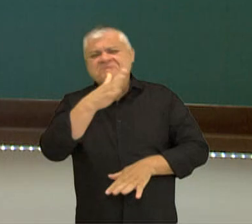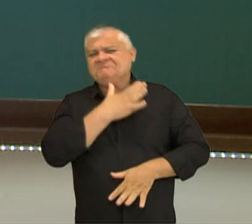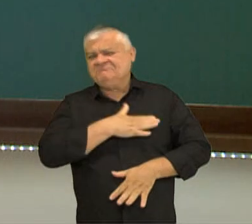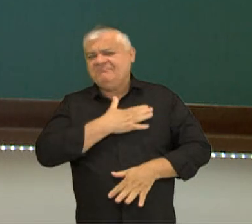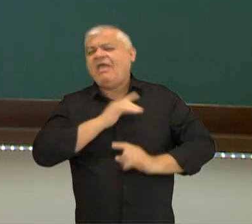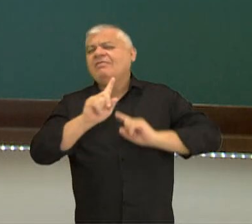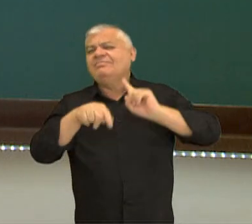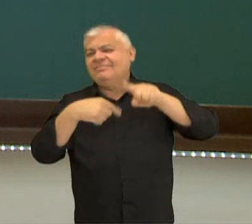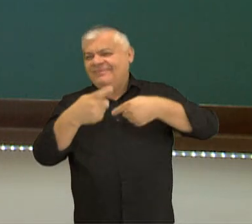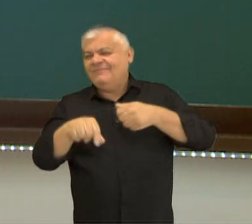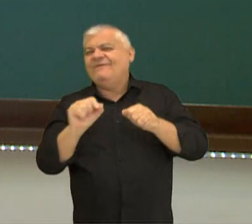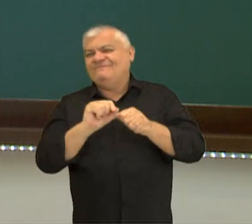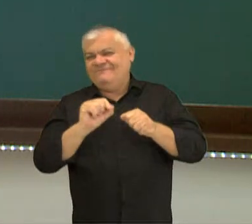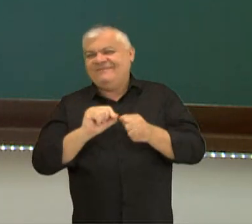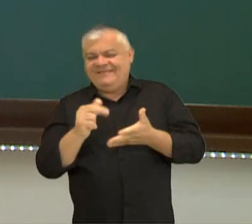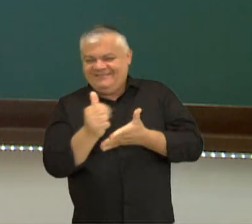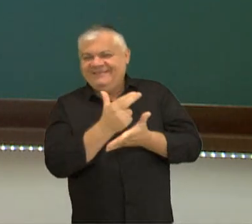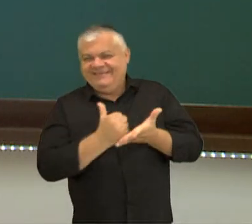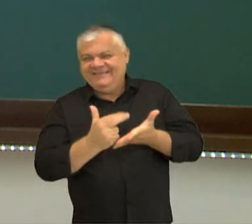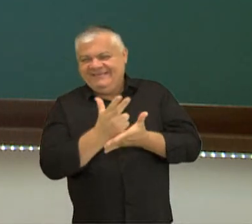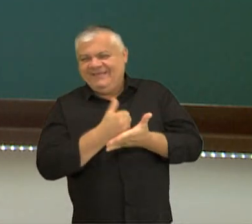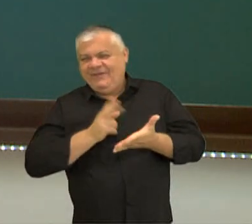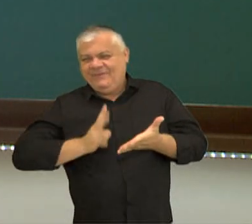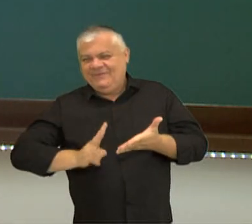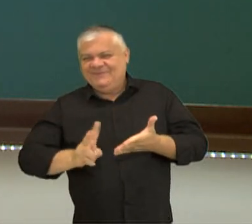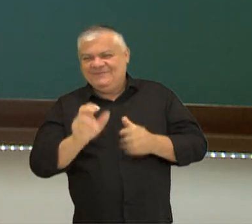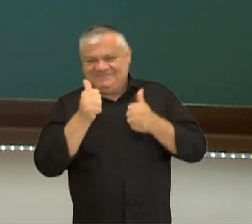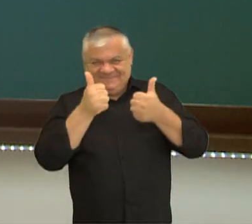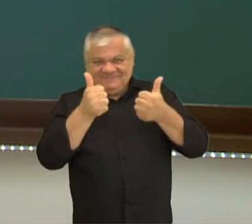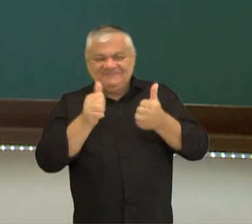stencil, o seu grafite aí no seu caderno, tá bom?